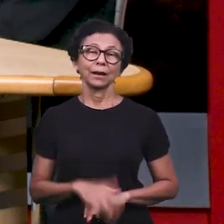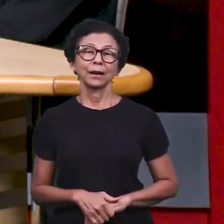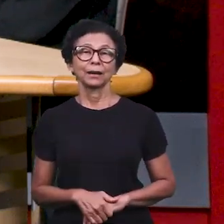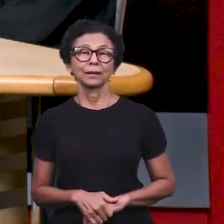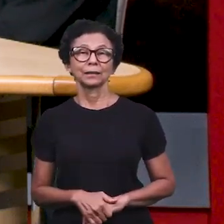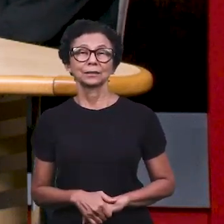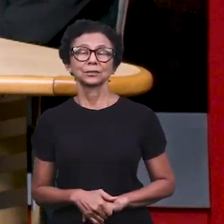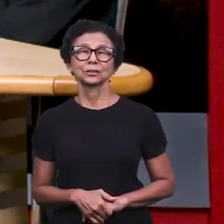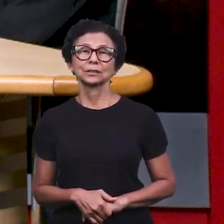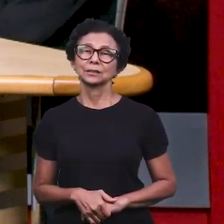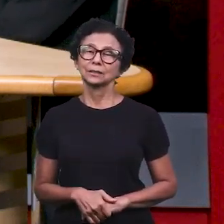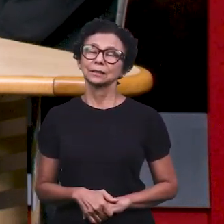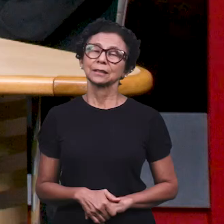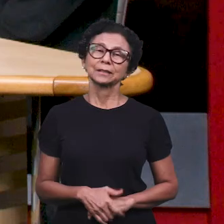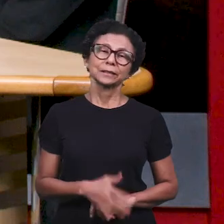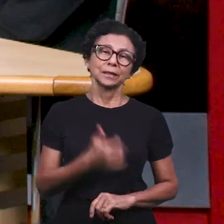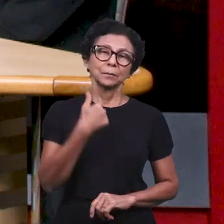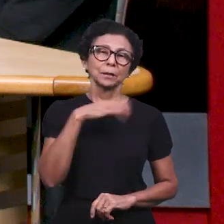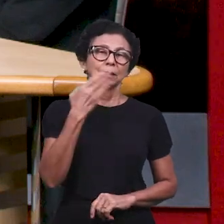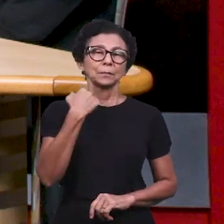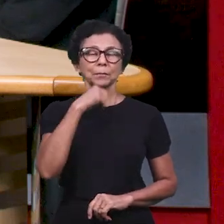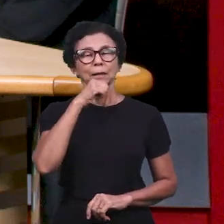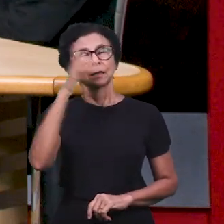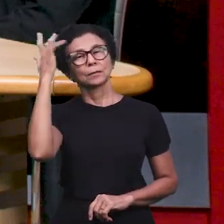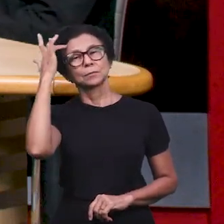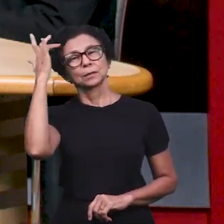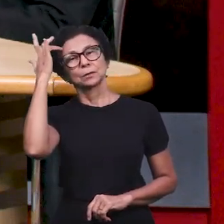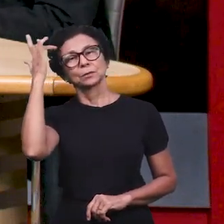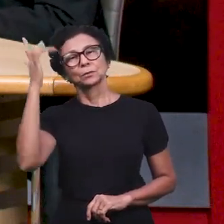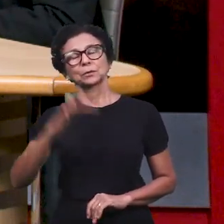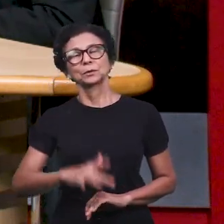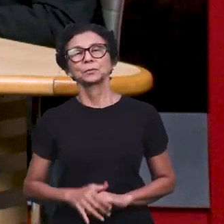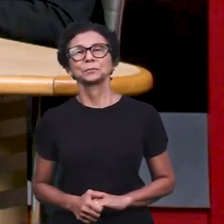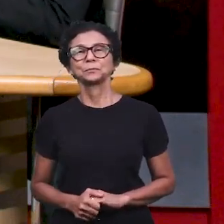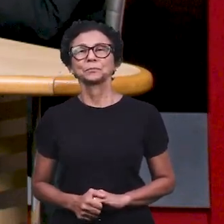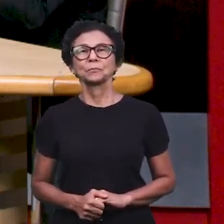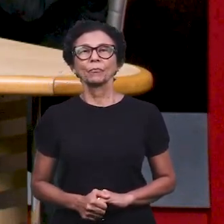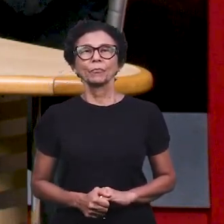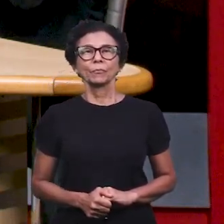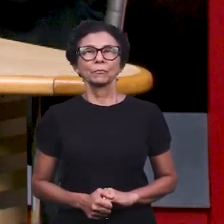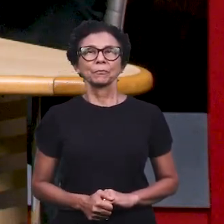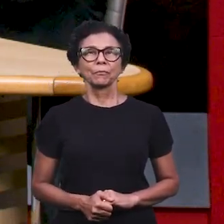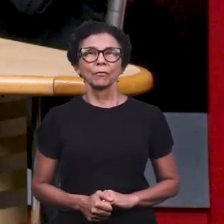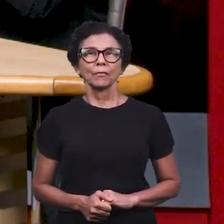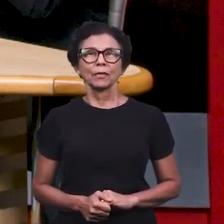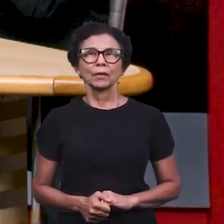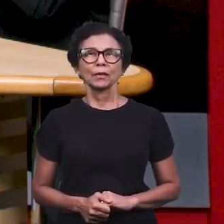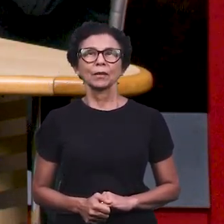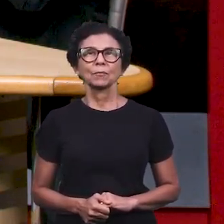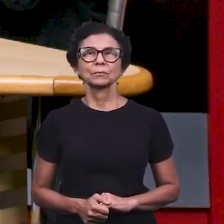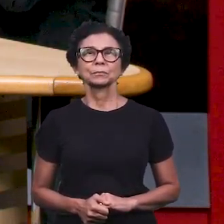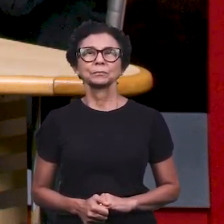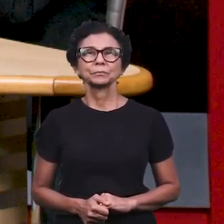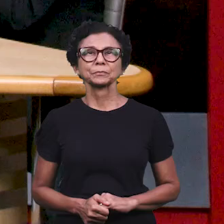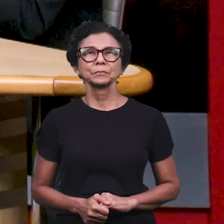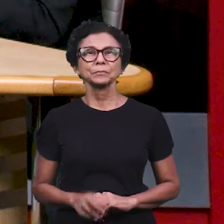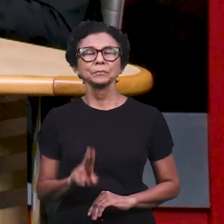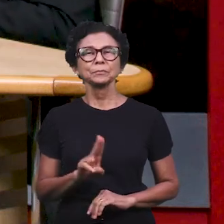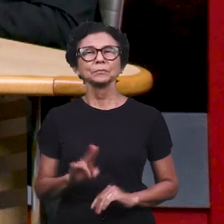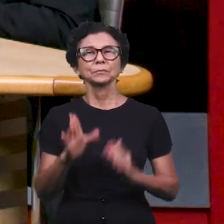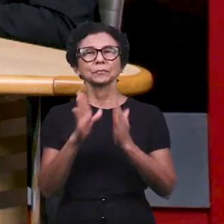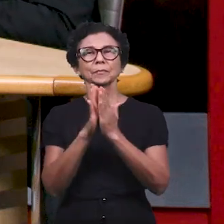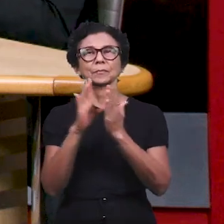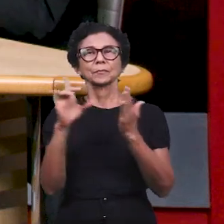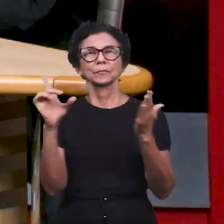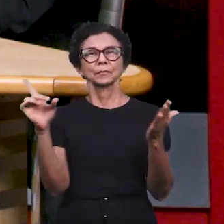o aperfeiçoamento como pai é natural da vida. Mas o equilíbrio na palavra, e aí nós estamos aqui falando da